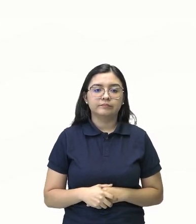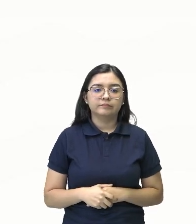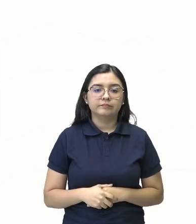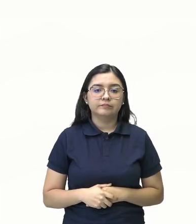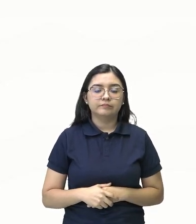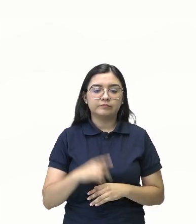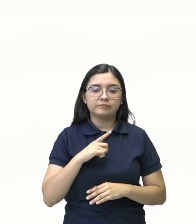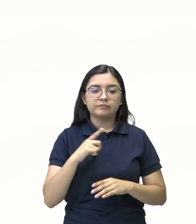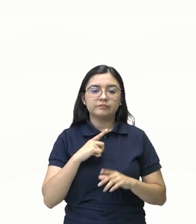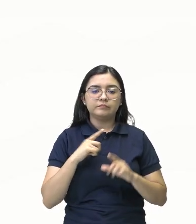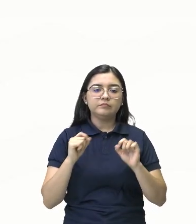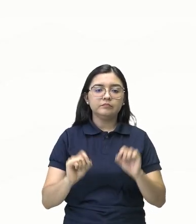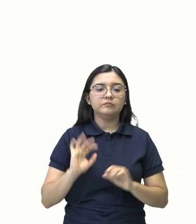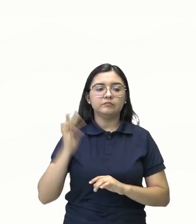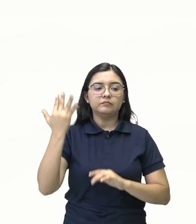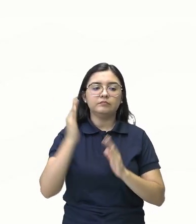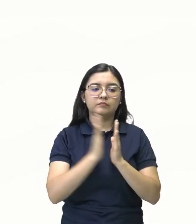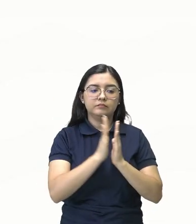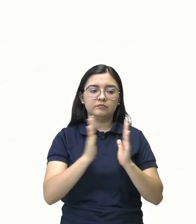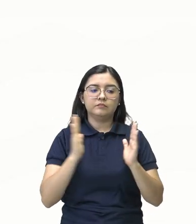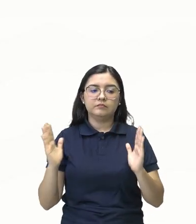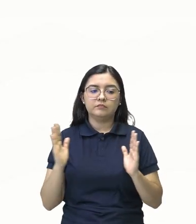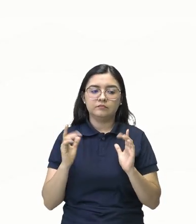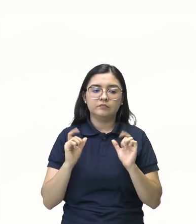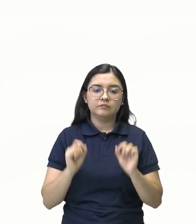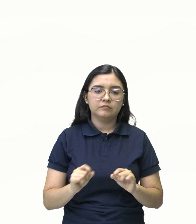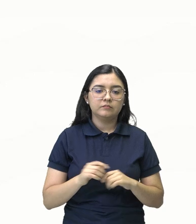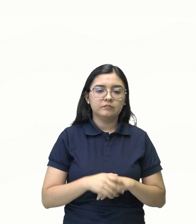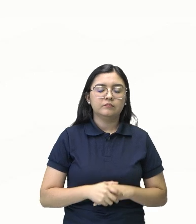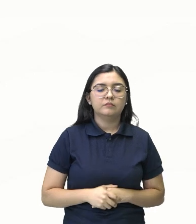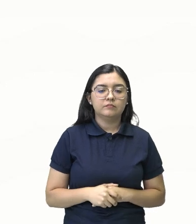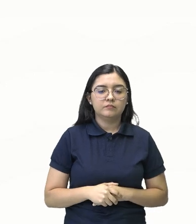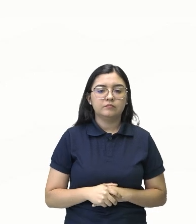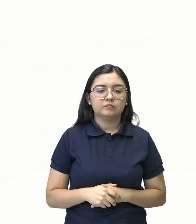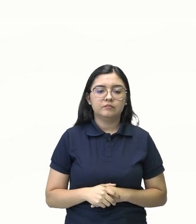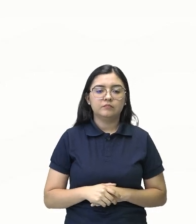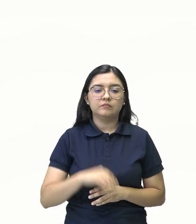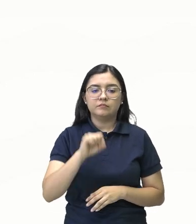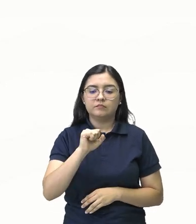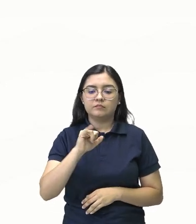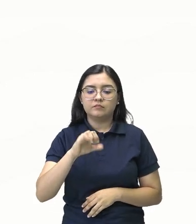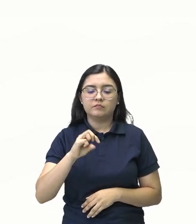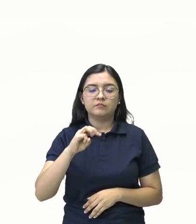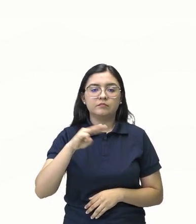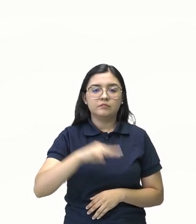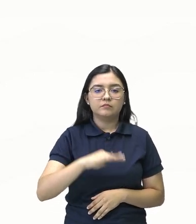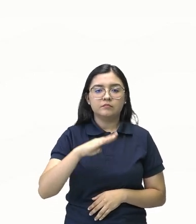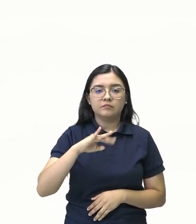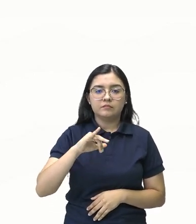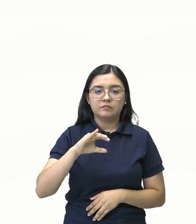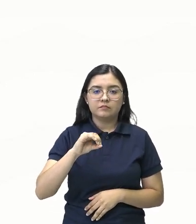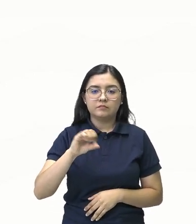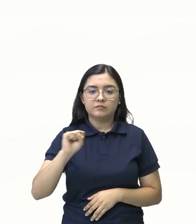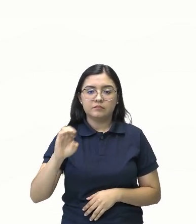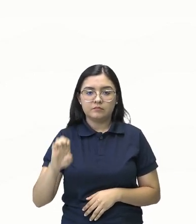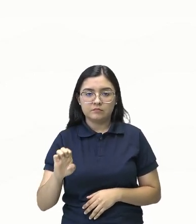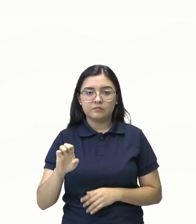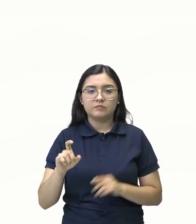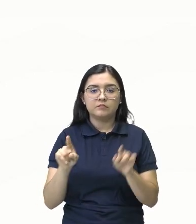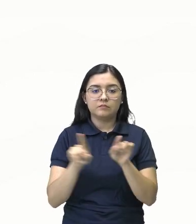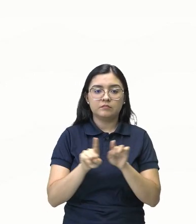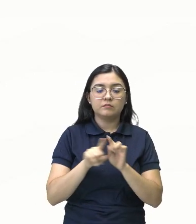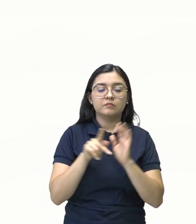indivíduo, ocorre aí um processo ecológico de simbiose, onde elas, com